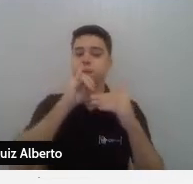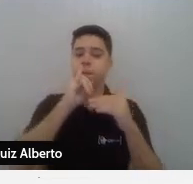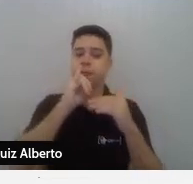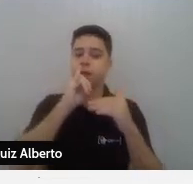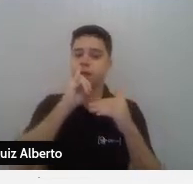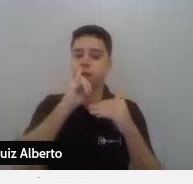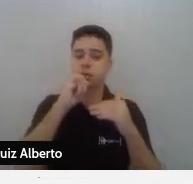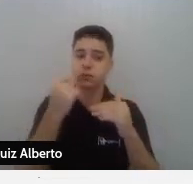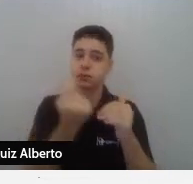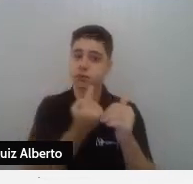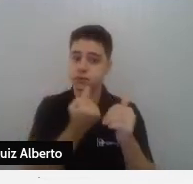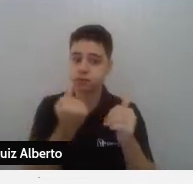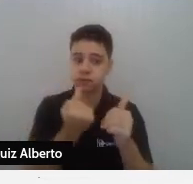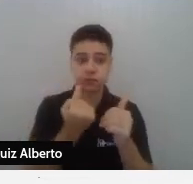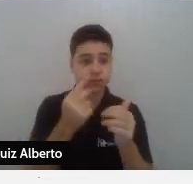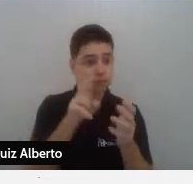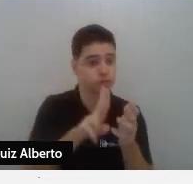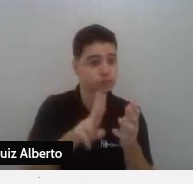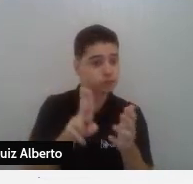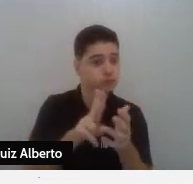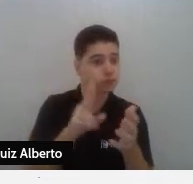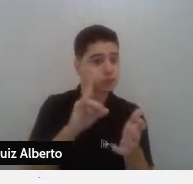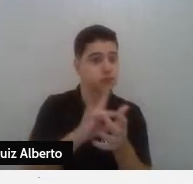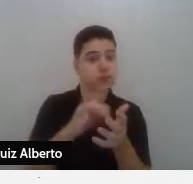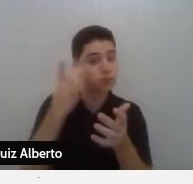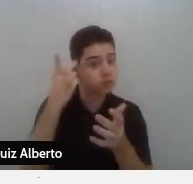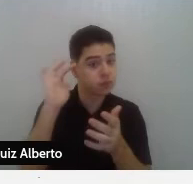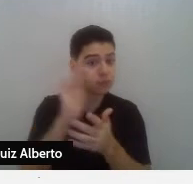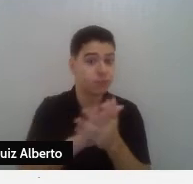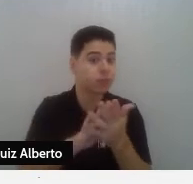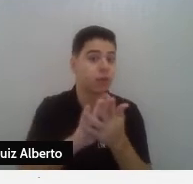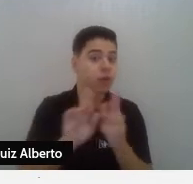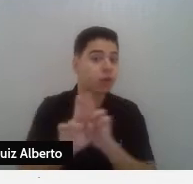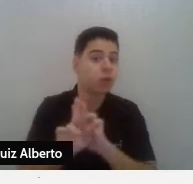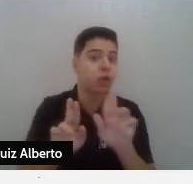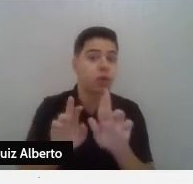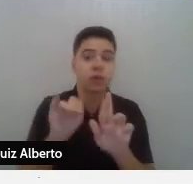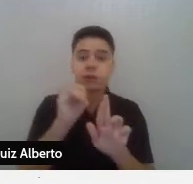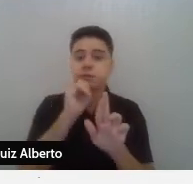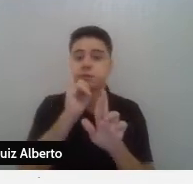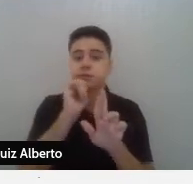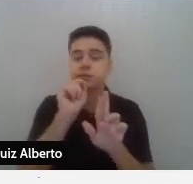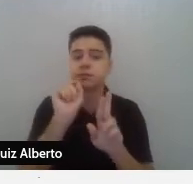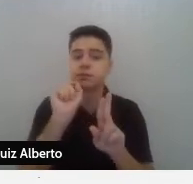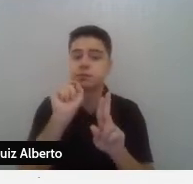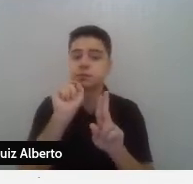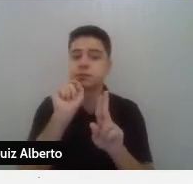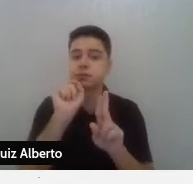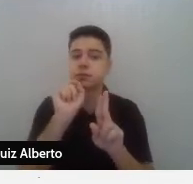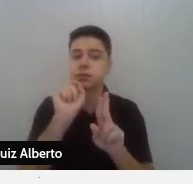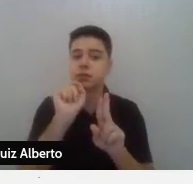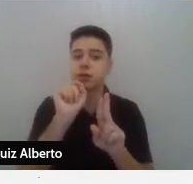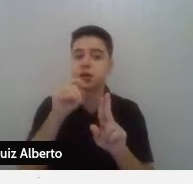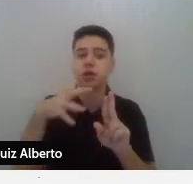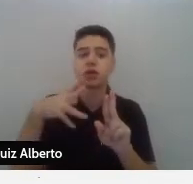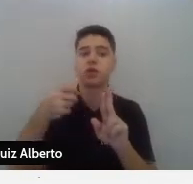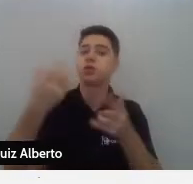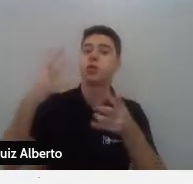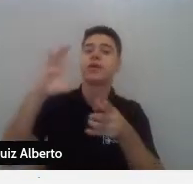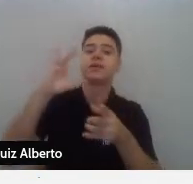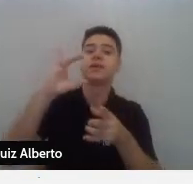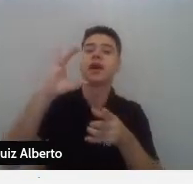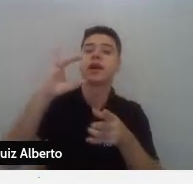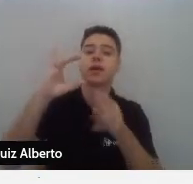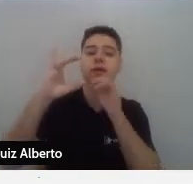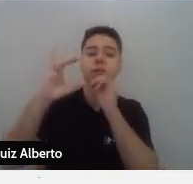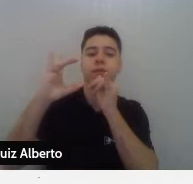a gente usa, na verdade, muito sem saber o nome, que é a questão dos filtros do Instagram, por exemplo. Quando